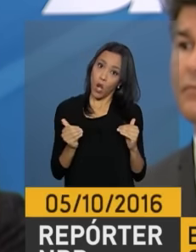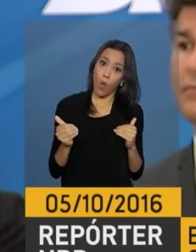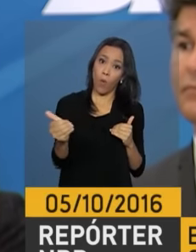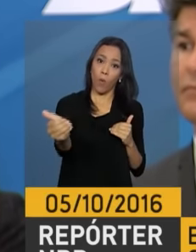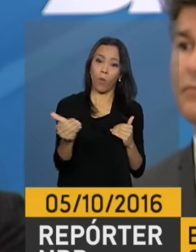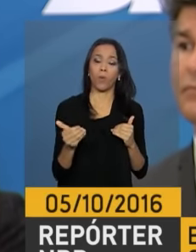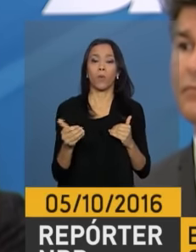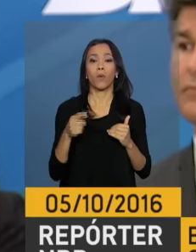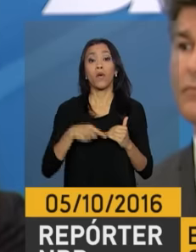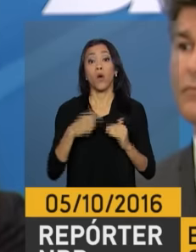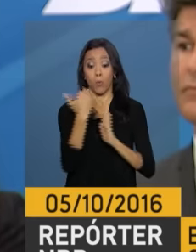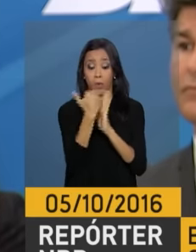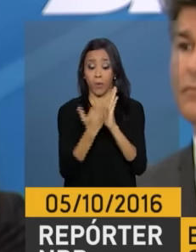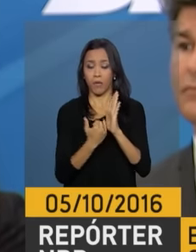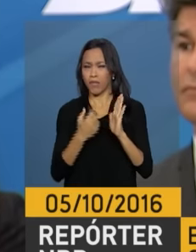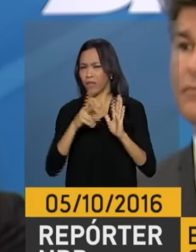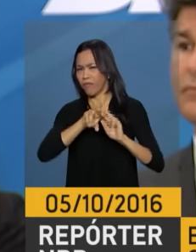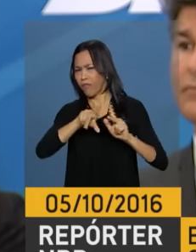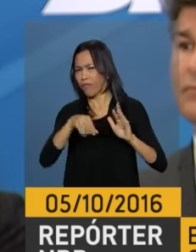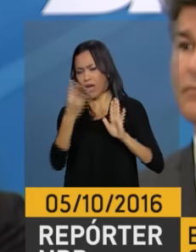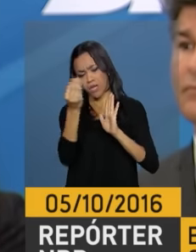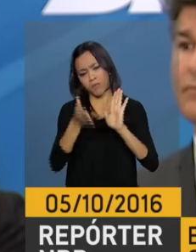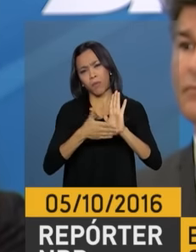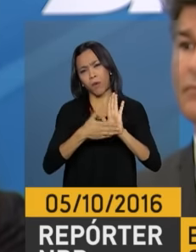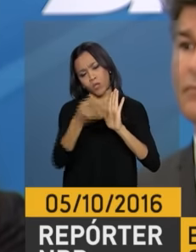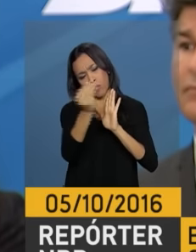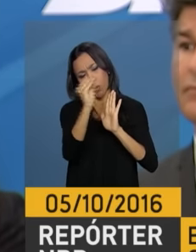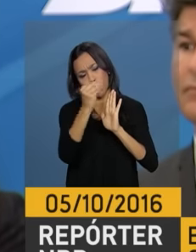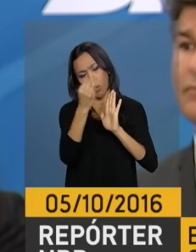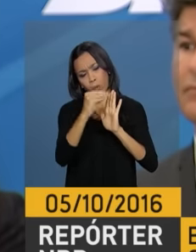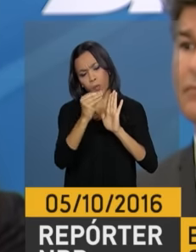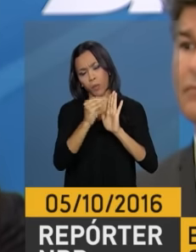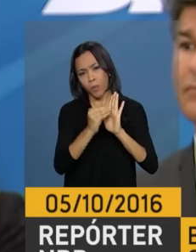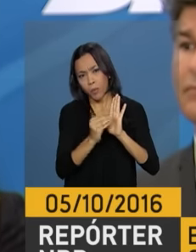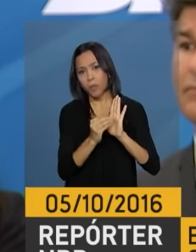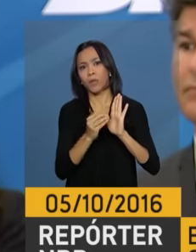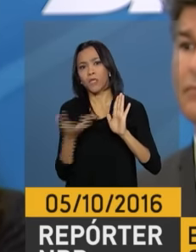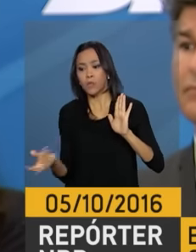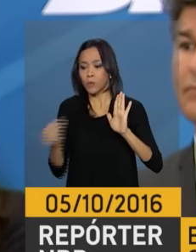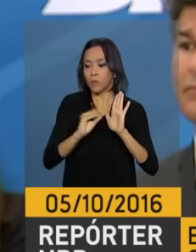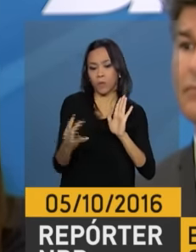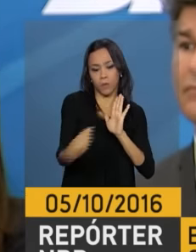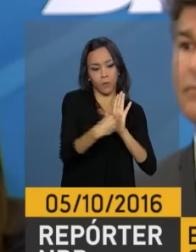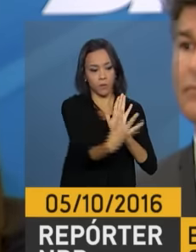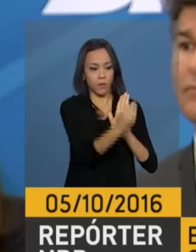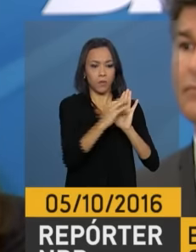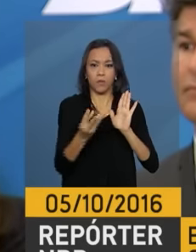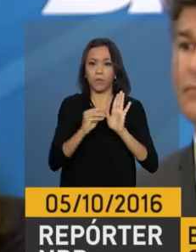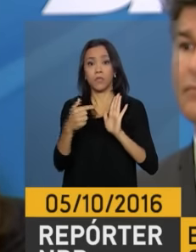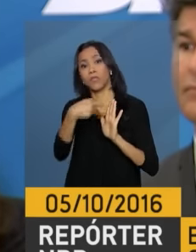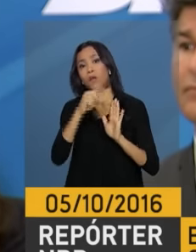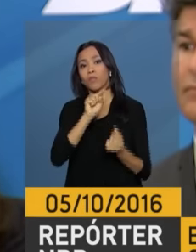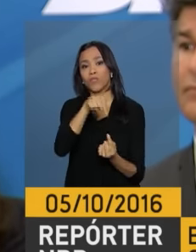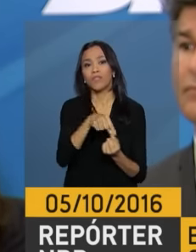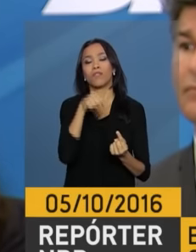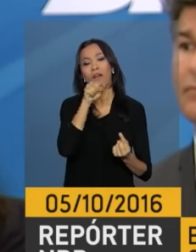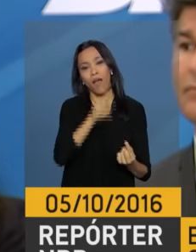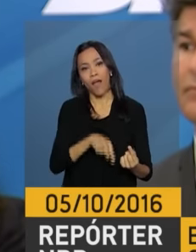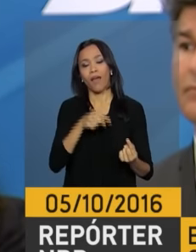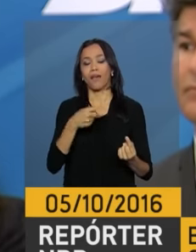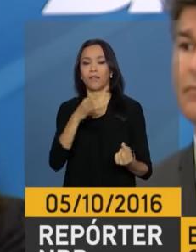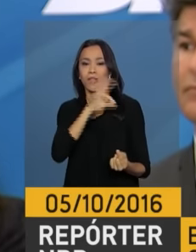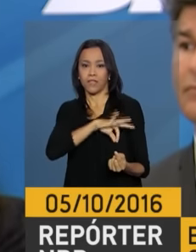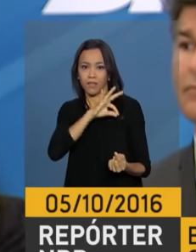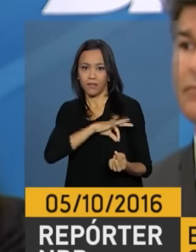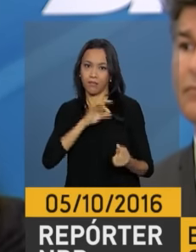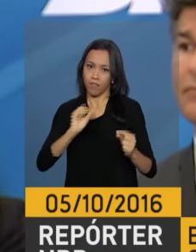se somará a ações existentes e outras em construção de resultados mais imediatos, que permitirão também a ampliação de renda